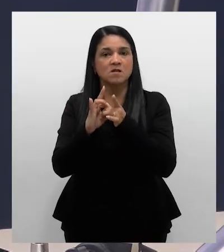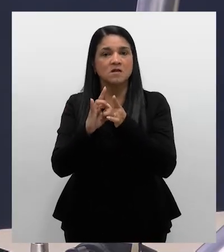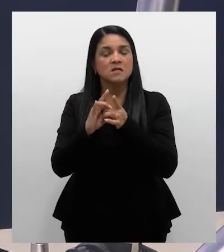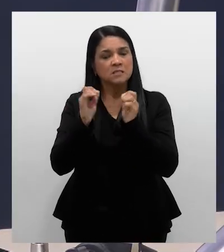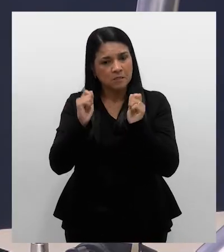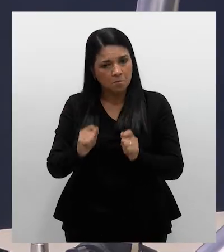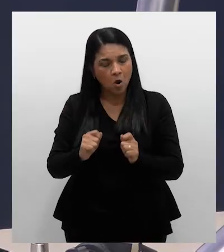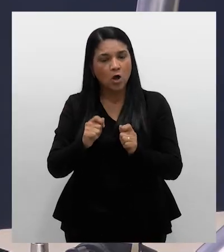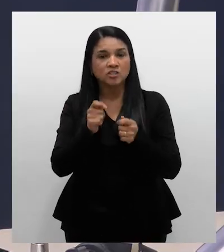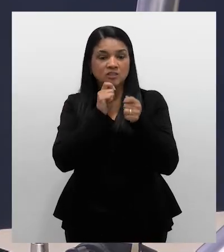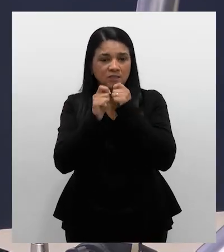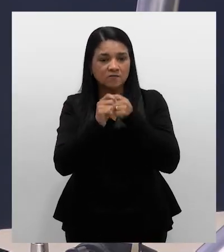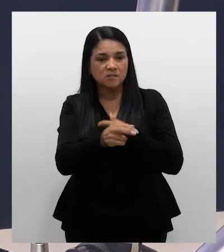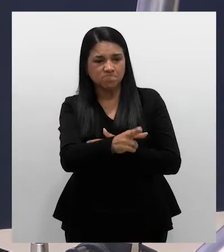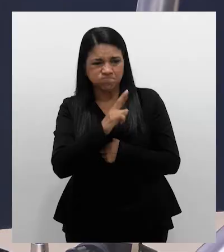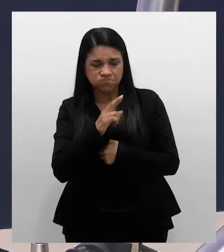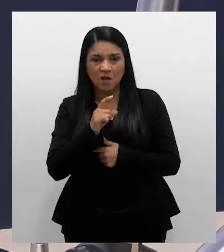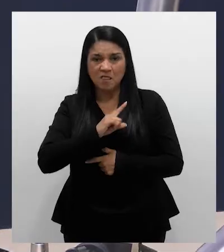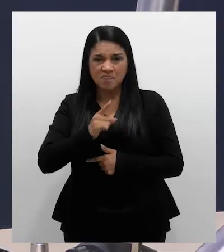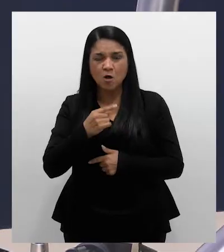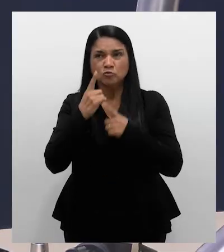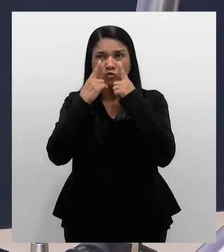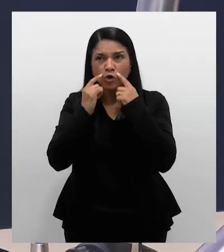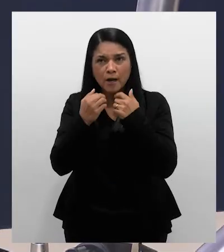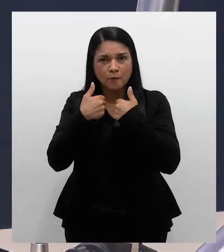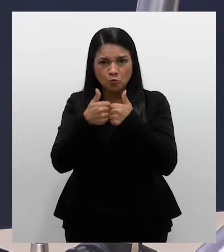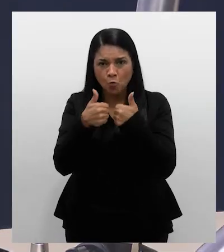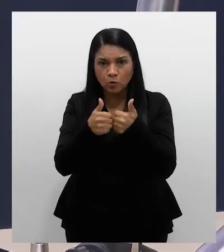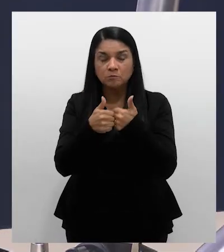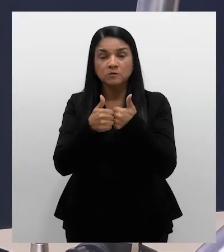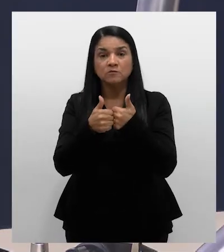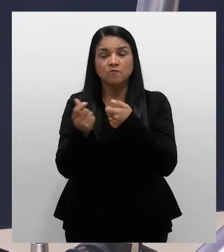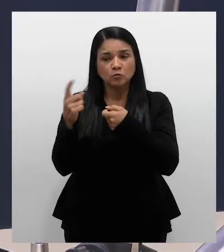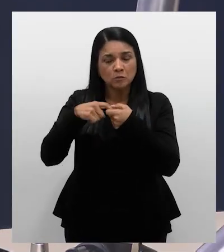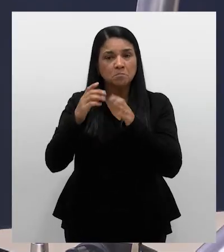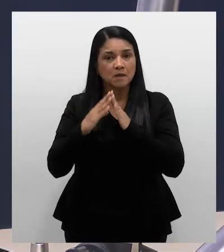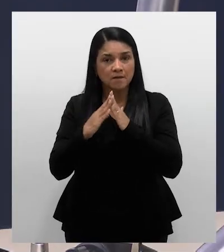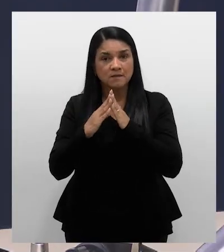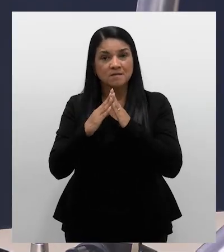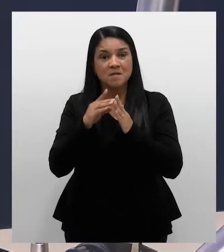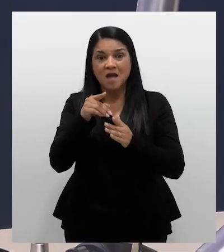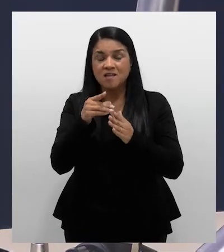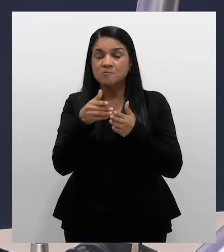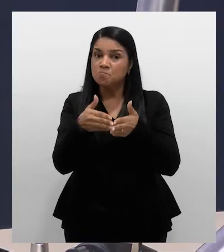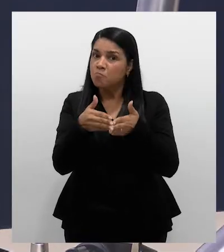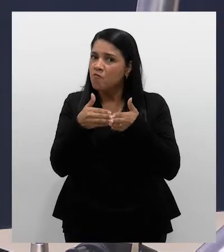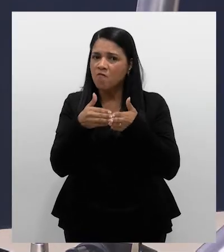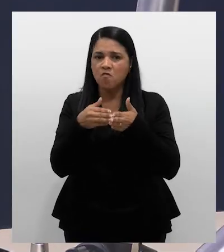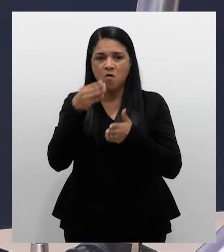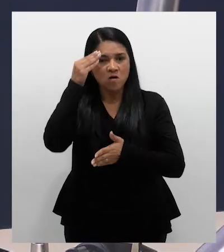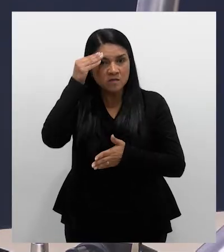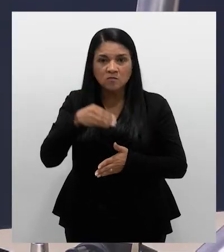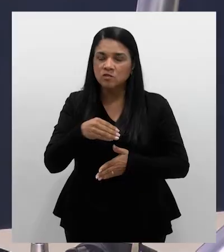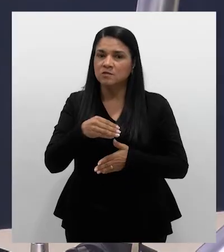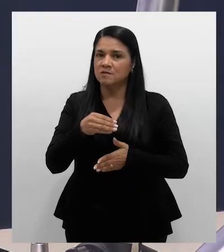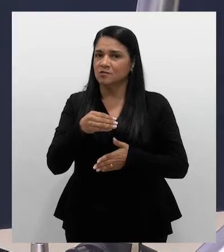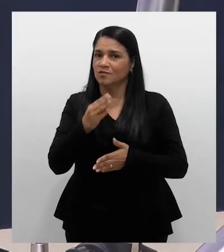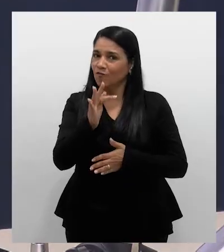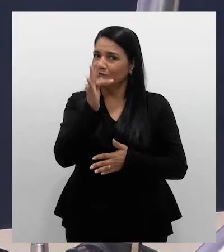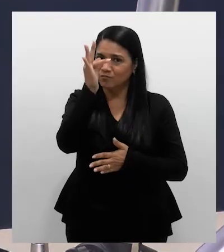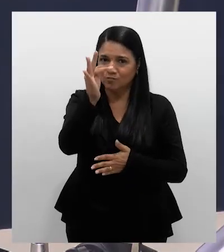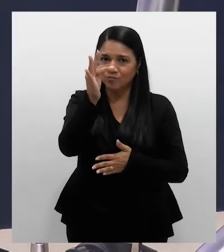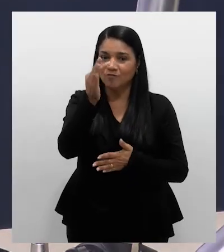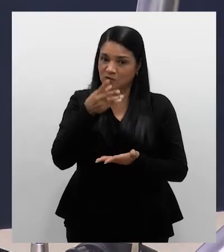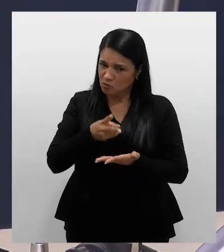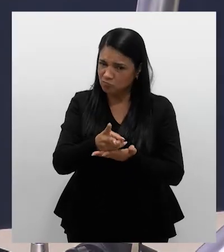Você pode tomar o não, chorar no ônibus voltando para casa, mas, por favor, que você não abandone o